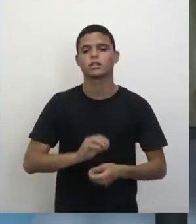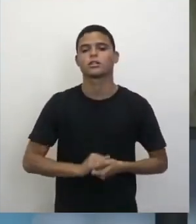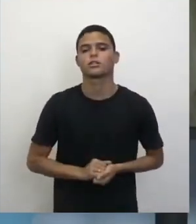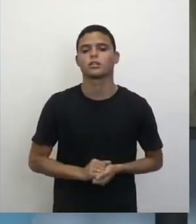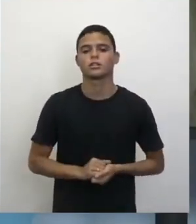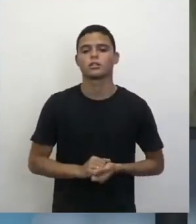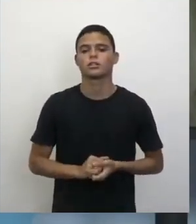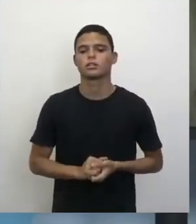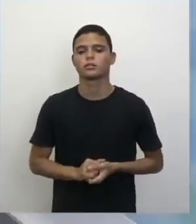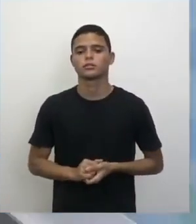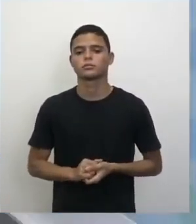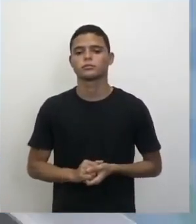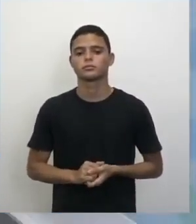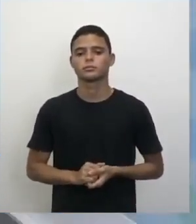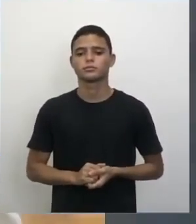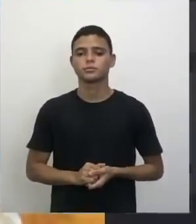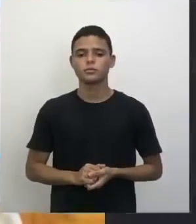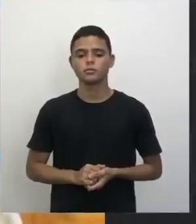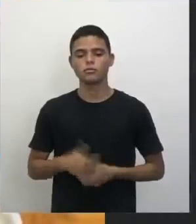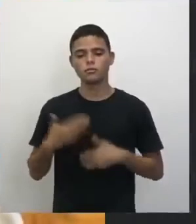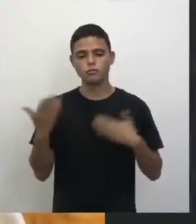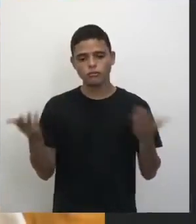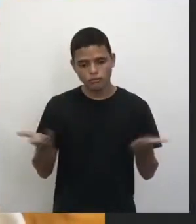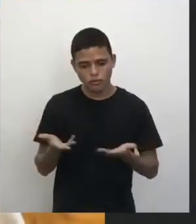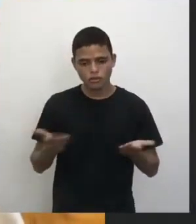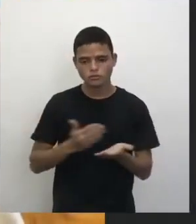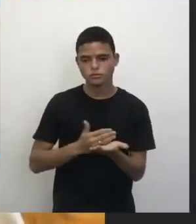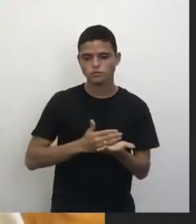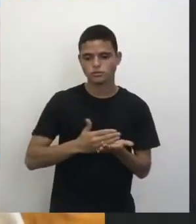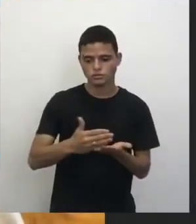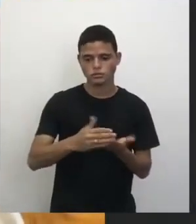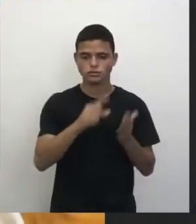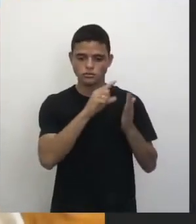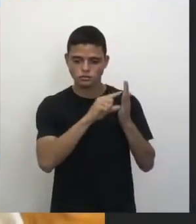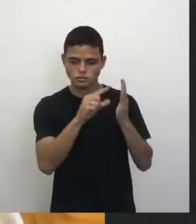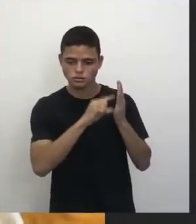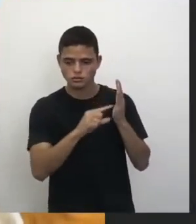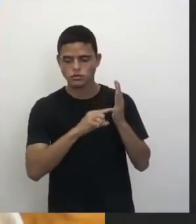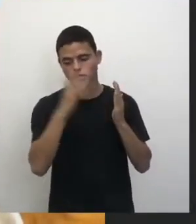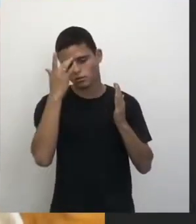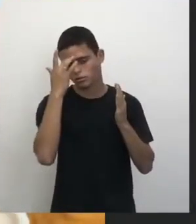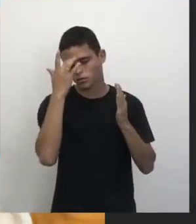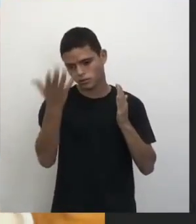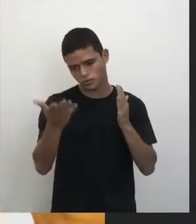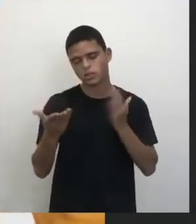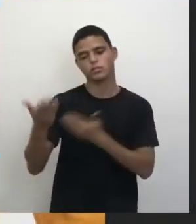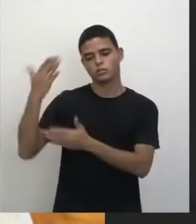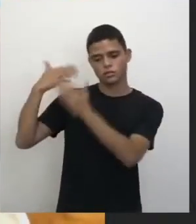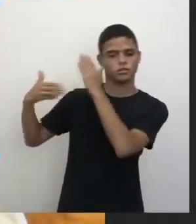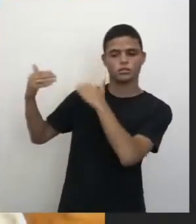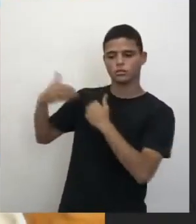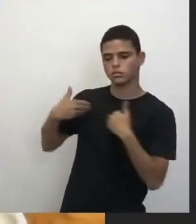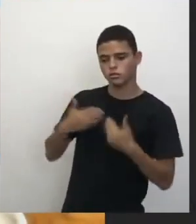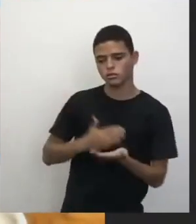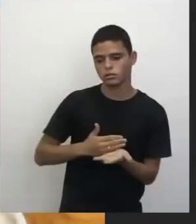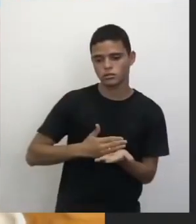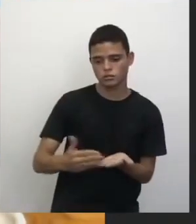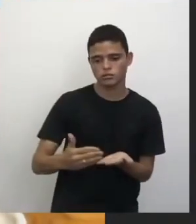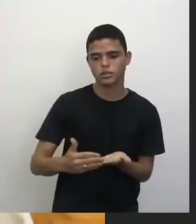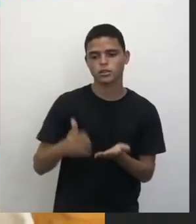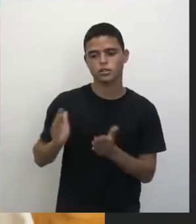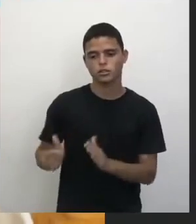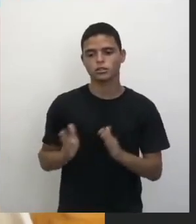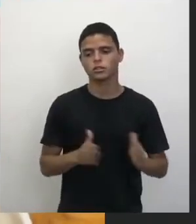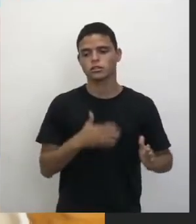aí? Hoje em dia, para começar a fazer quadrinhos, já é bem mais fácil do que na minha época, quando eu comecei, né? Na minha época não